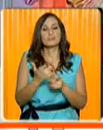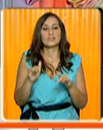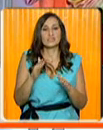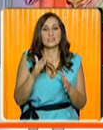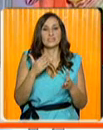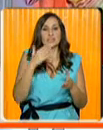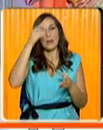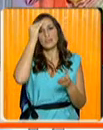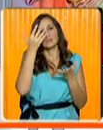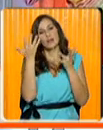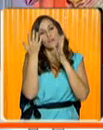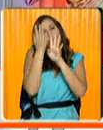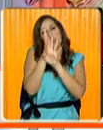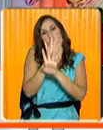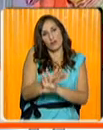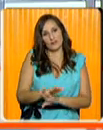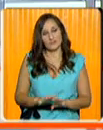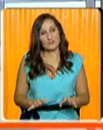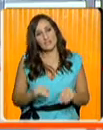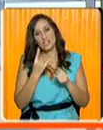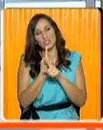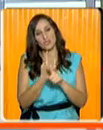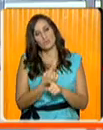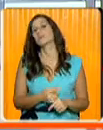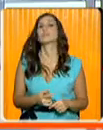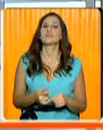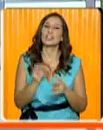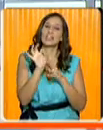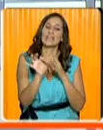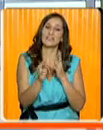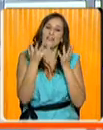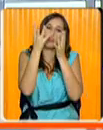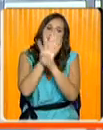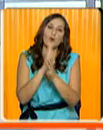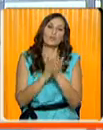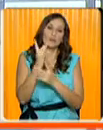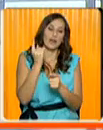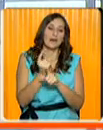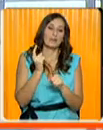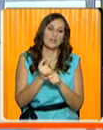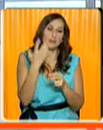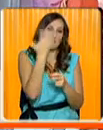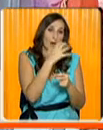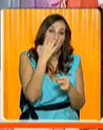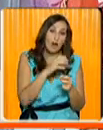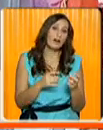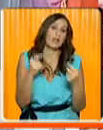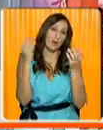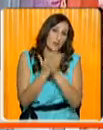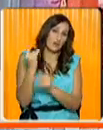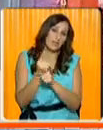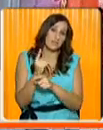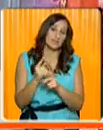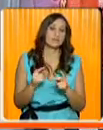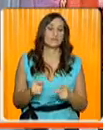aprendemos é a disfarçar um bocadinho estas coisas. Características. Continua a haver a porquinha, continua a